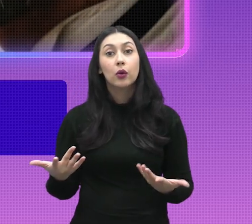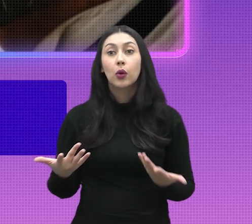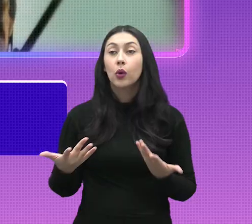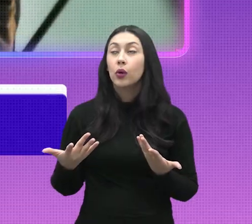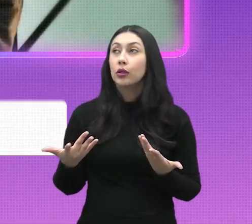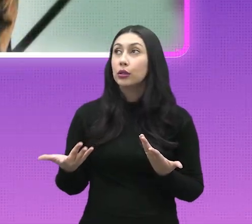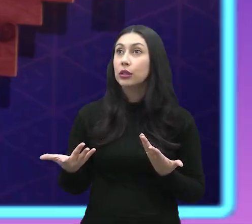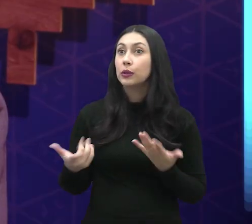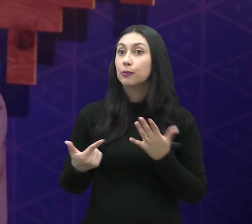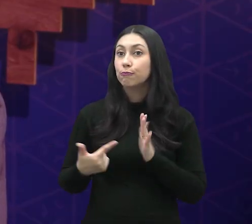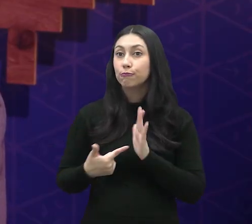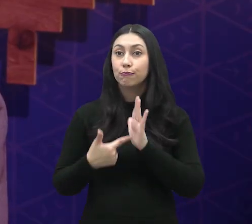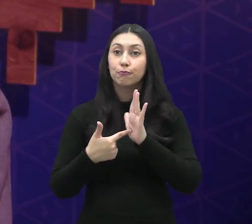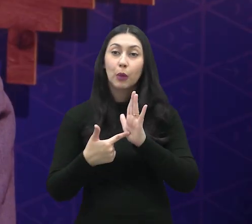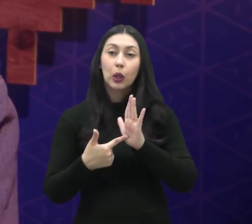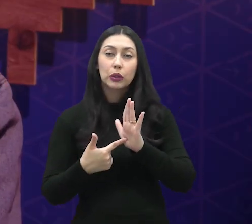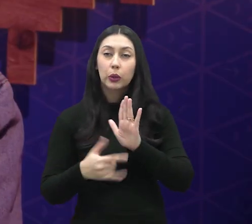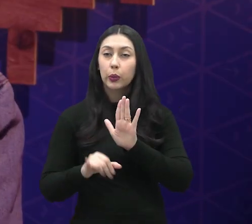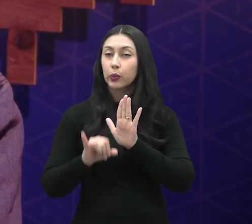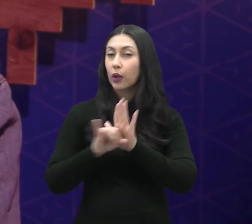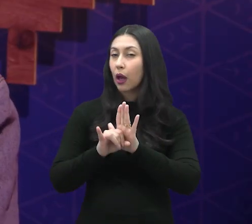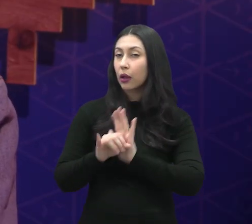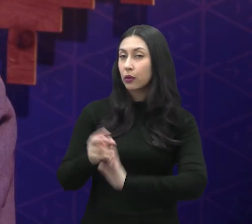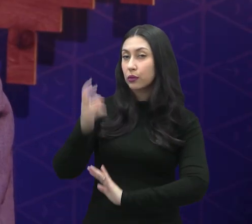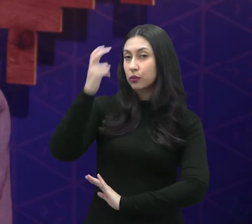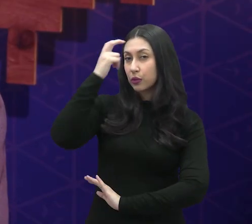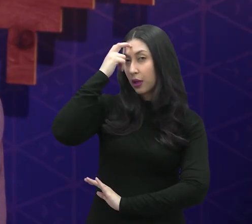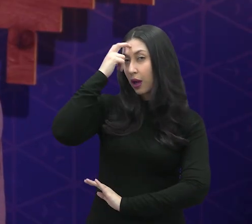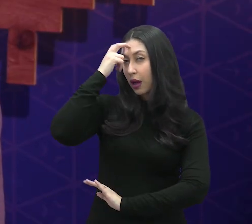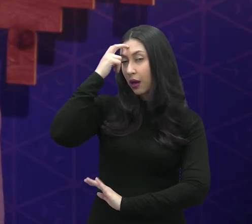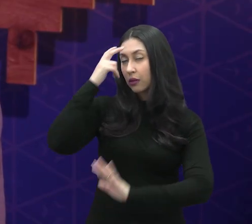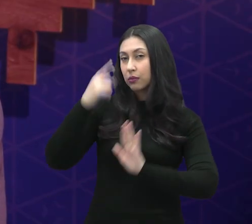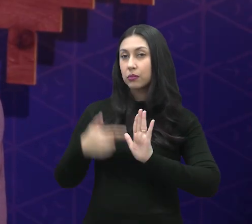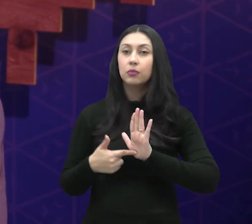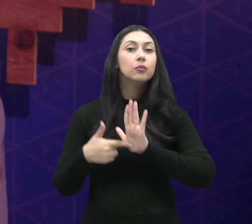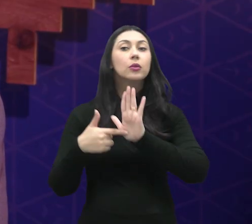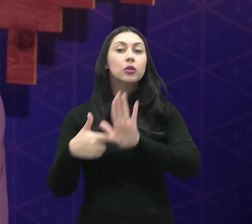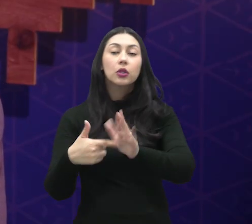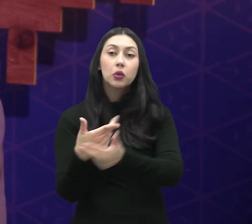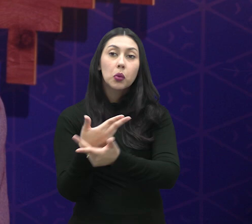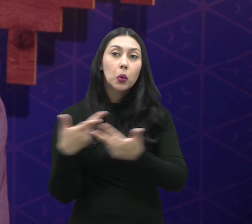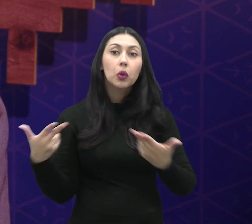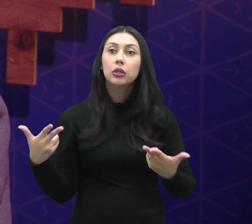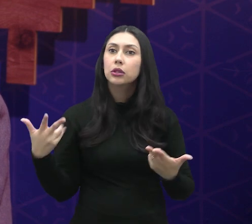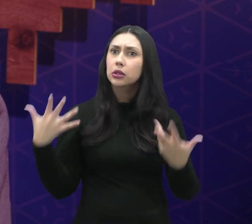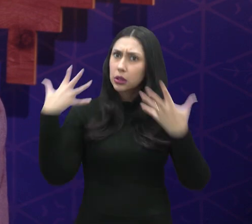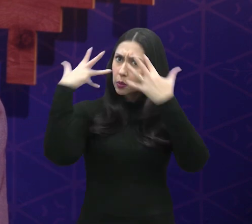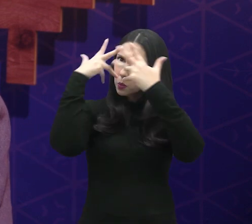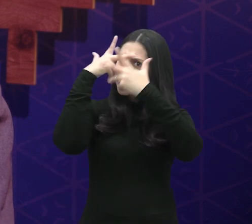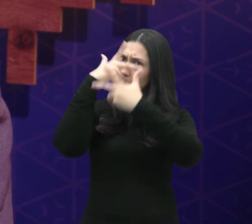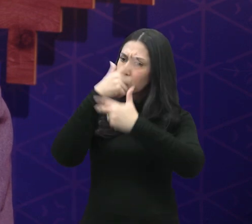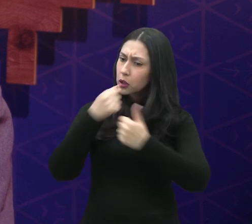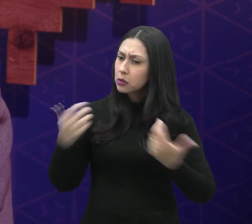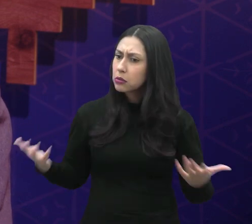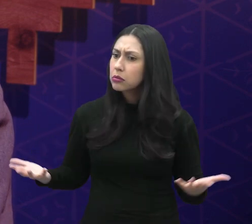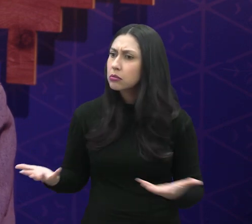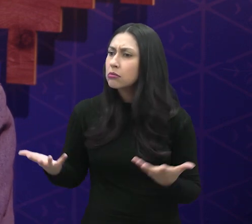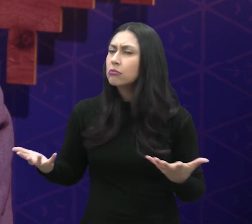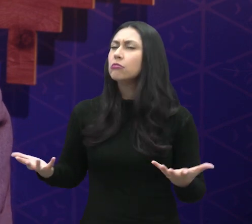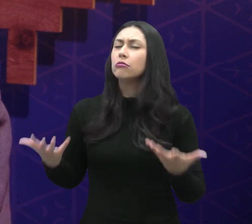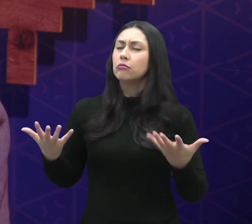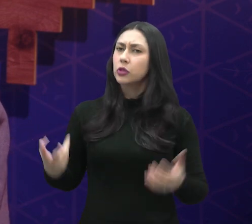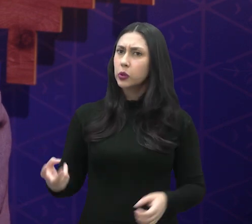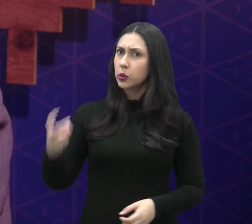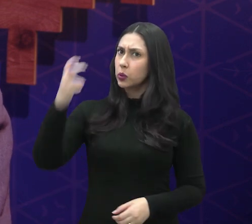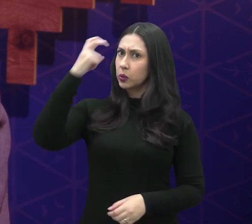essa exploração da identidade cultural, trazendo cenas bonitas que ressaltam toda aquela cultura,